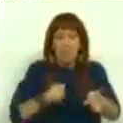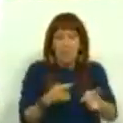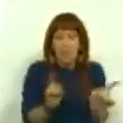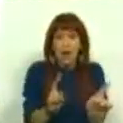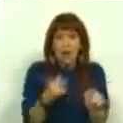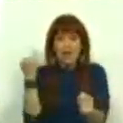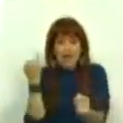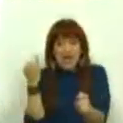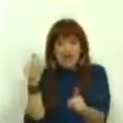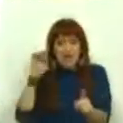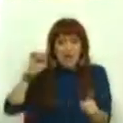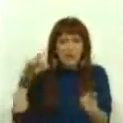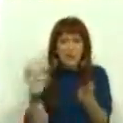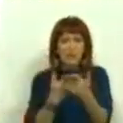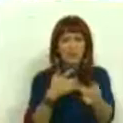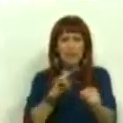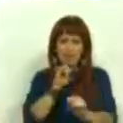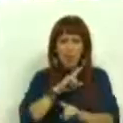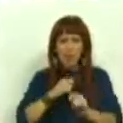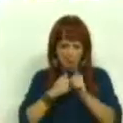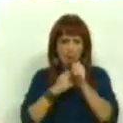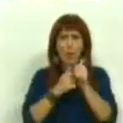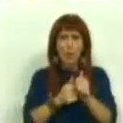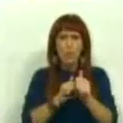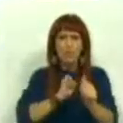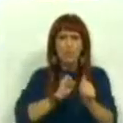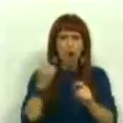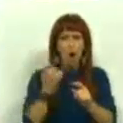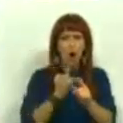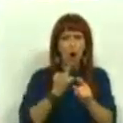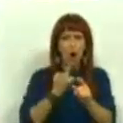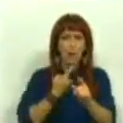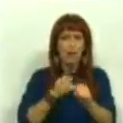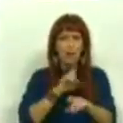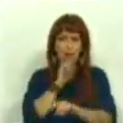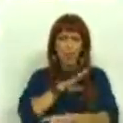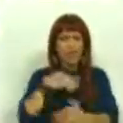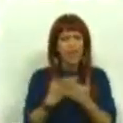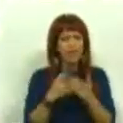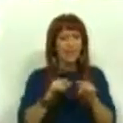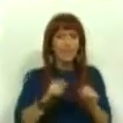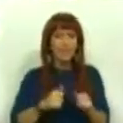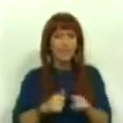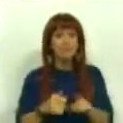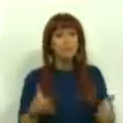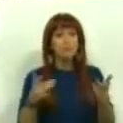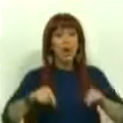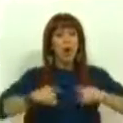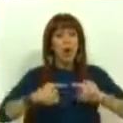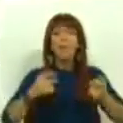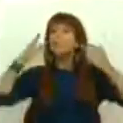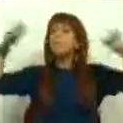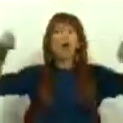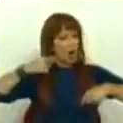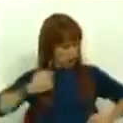mas são instrumentos fundamentais para podermos cumprir as nossas obrigações e para podermos também dar mostras para o exterior